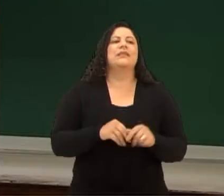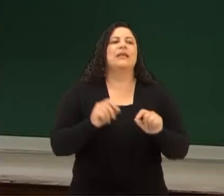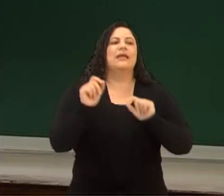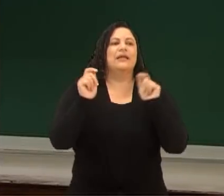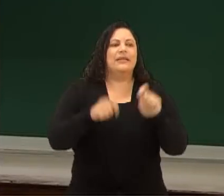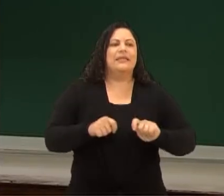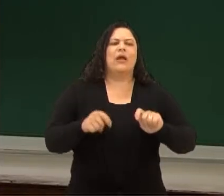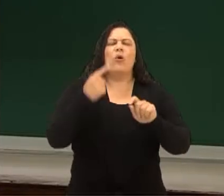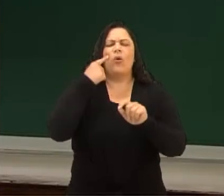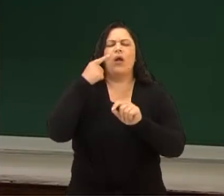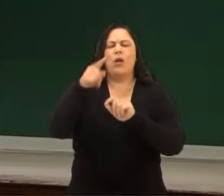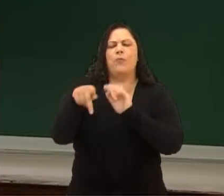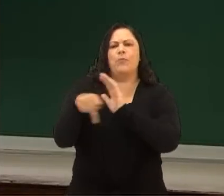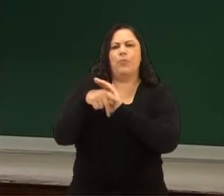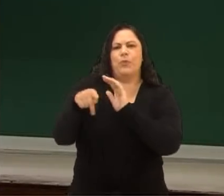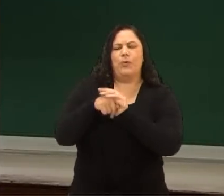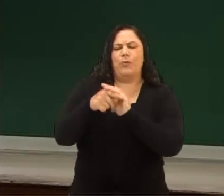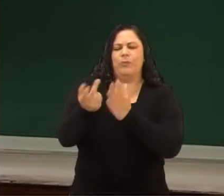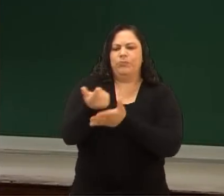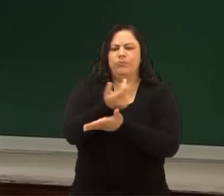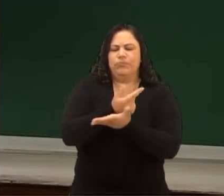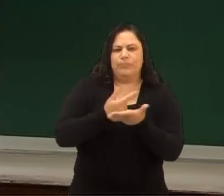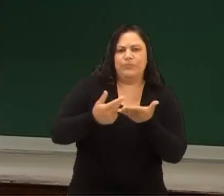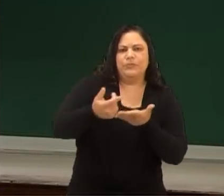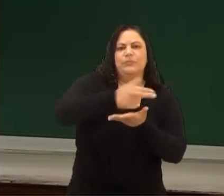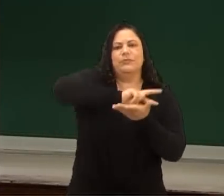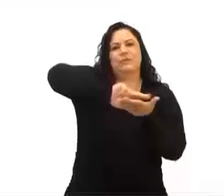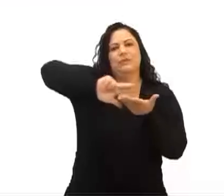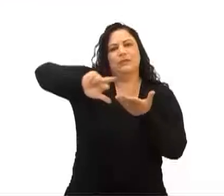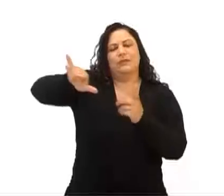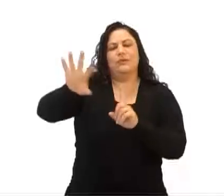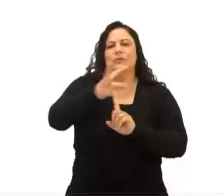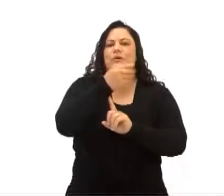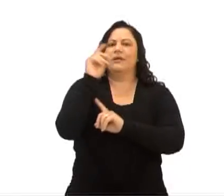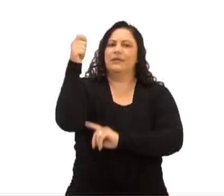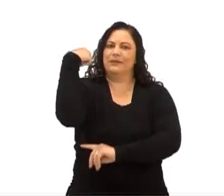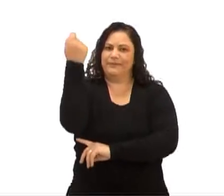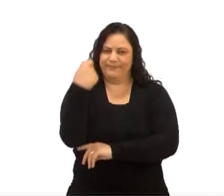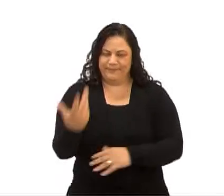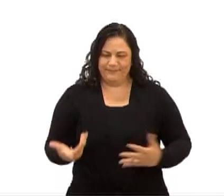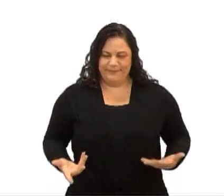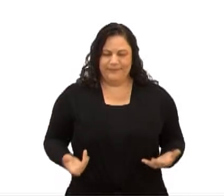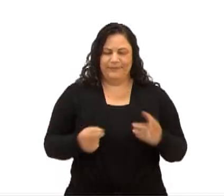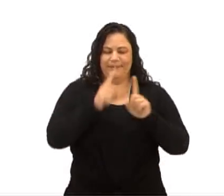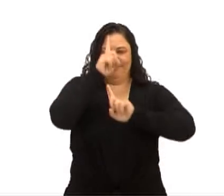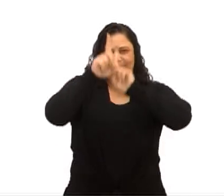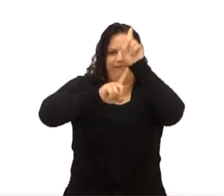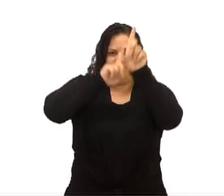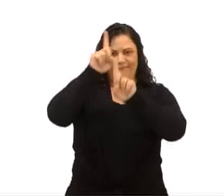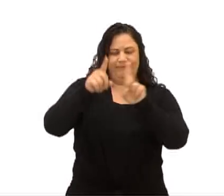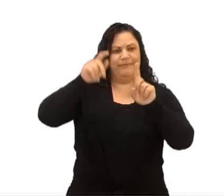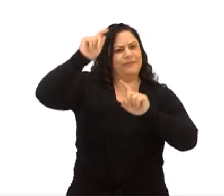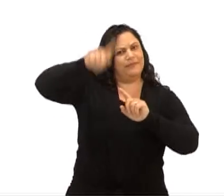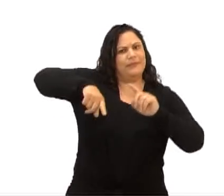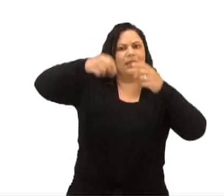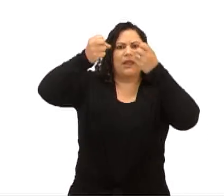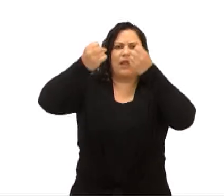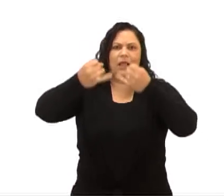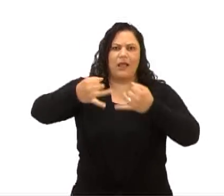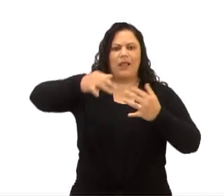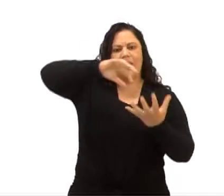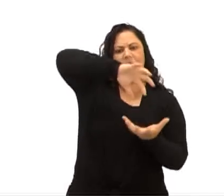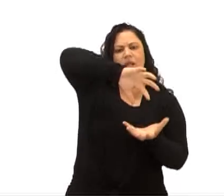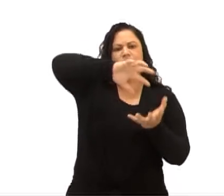um cartunista argentino. O que a Mafalda conta pra gente aqui? Ó? Que a Terra é um geóide e essa forma faz com